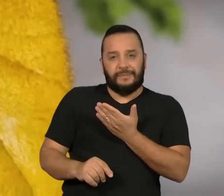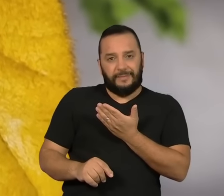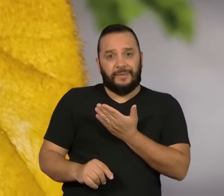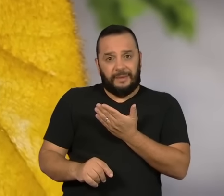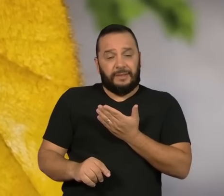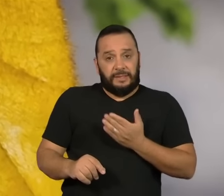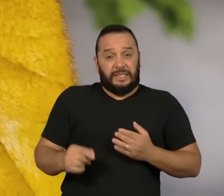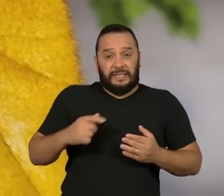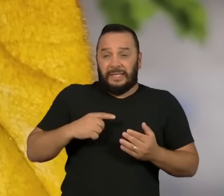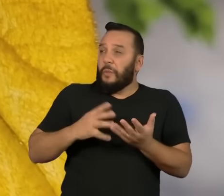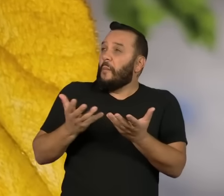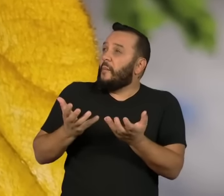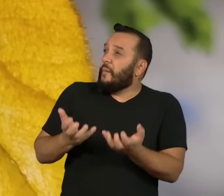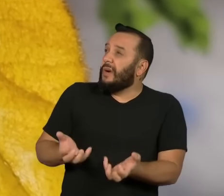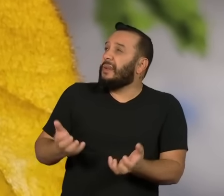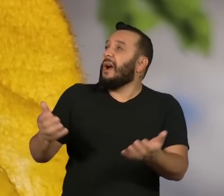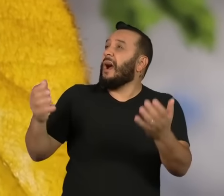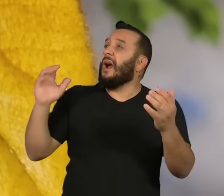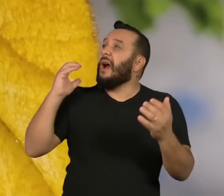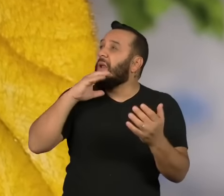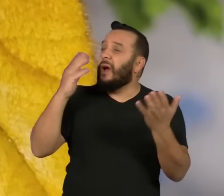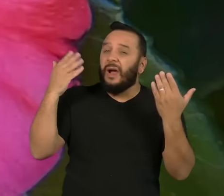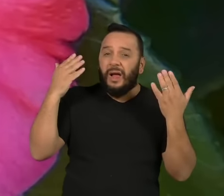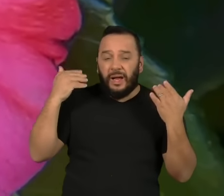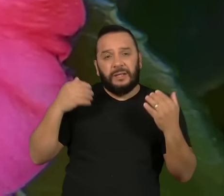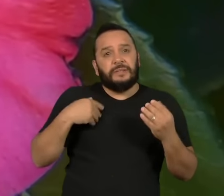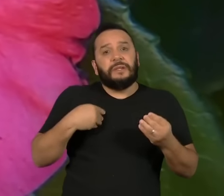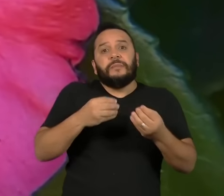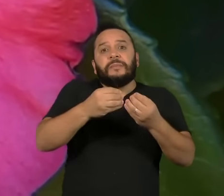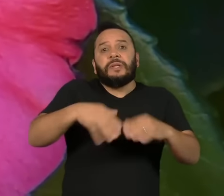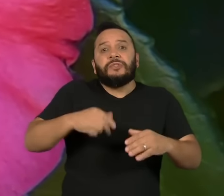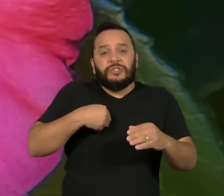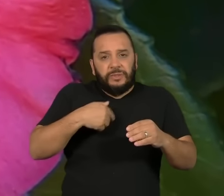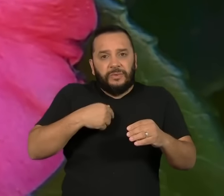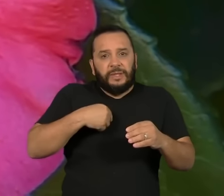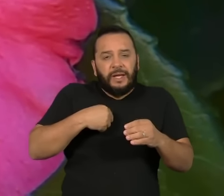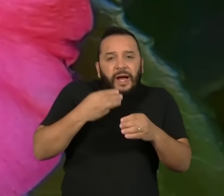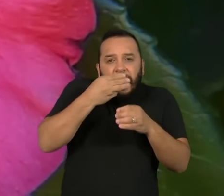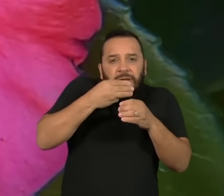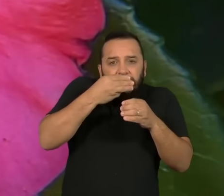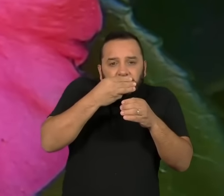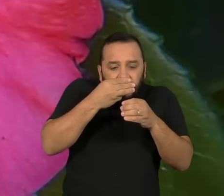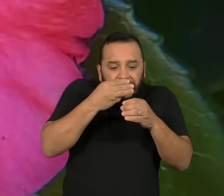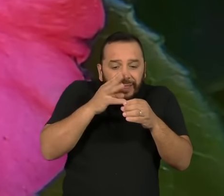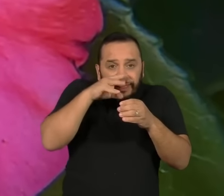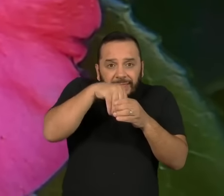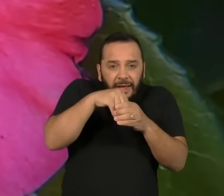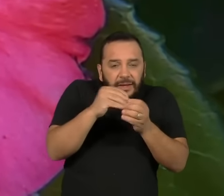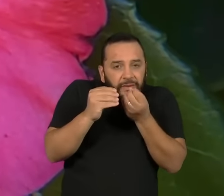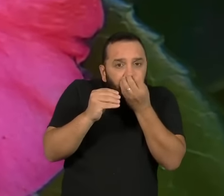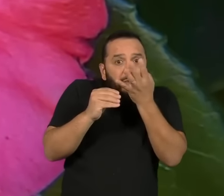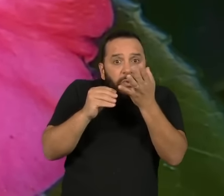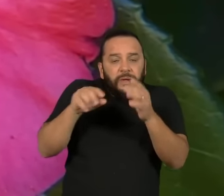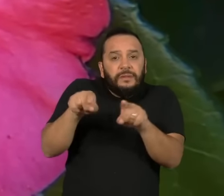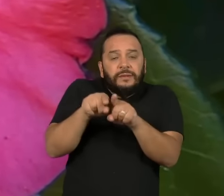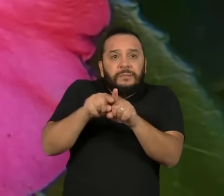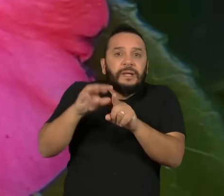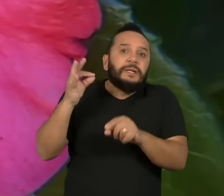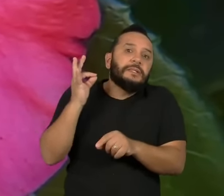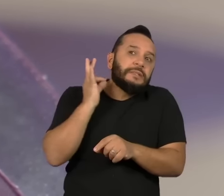As secas severas ameaçam o valor calórico do néctar das flores e afetam polinizadores das